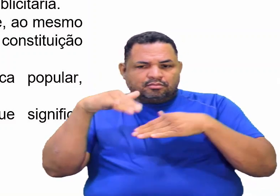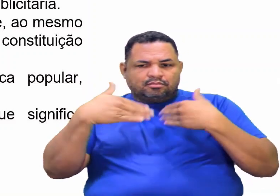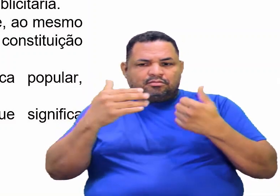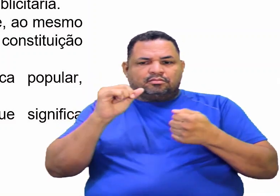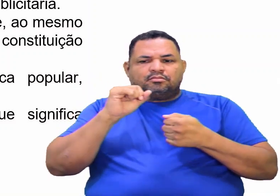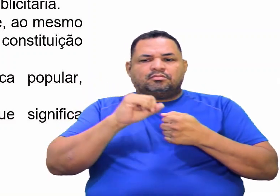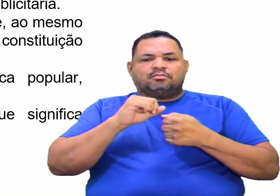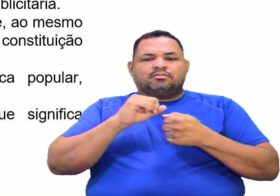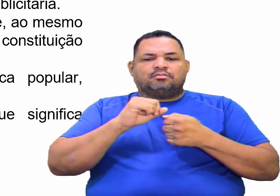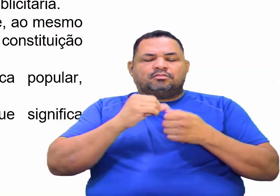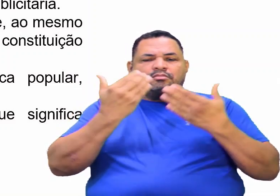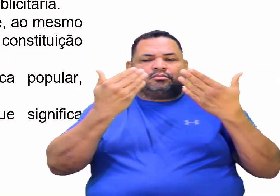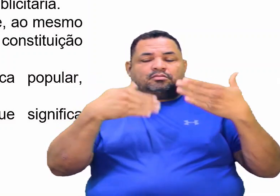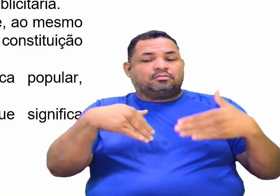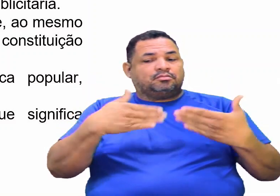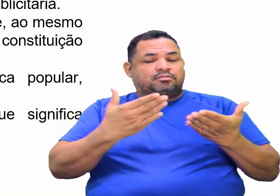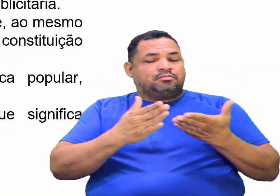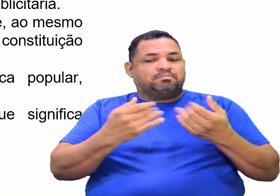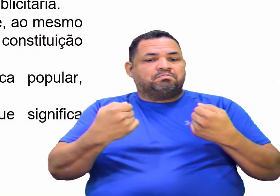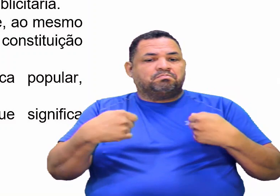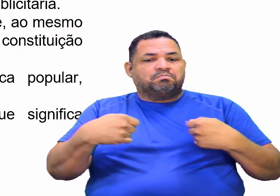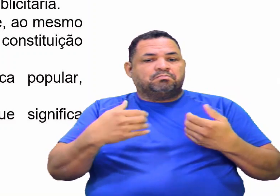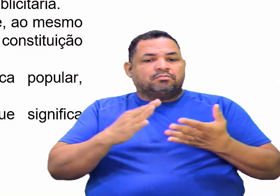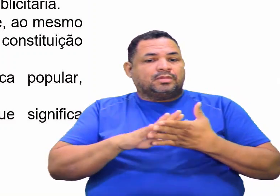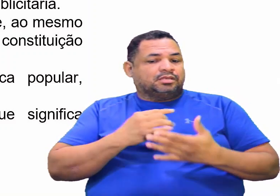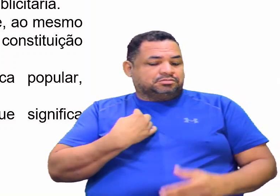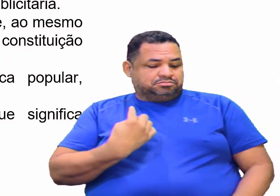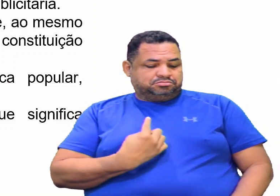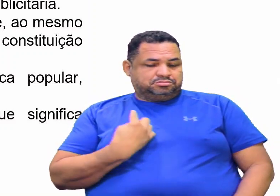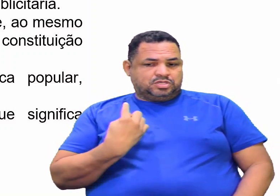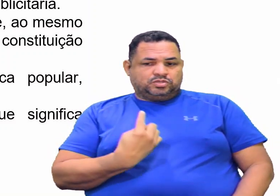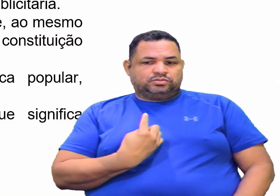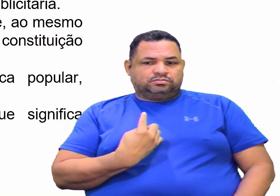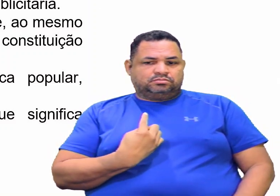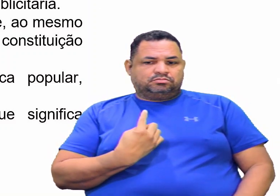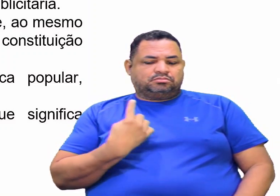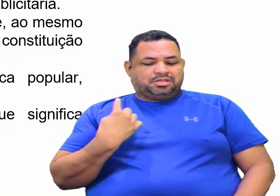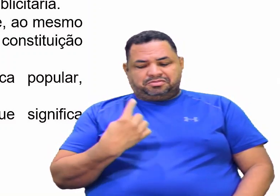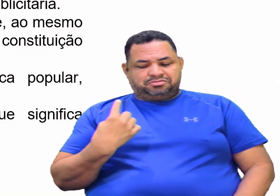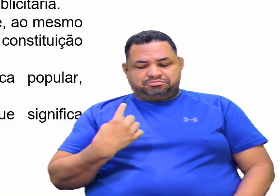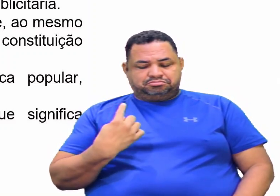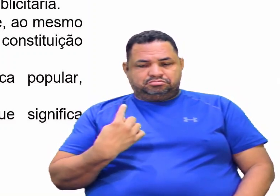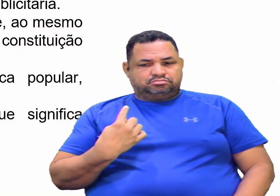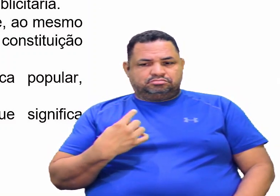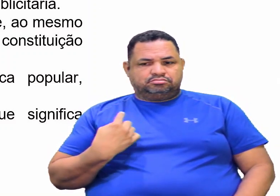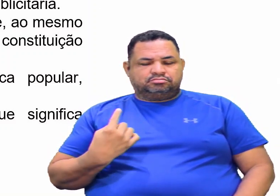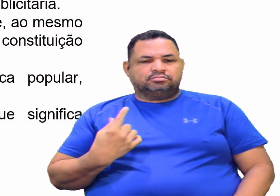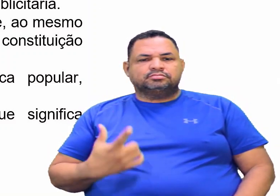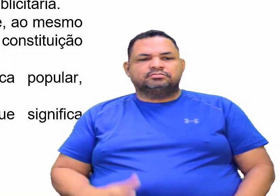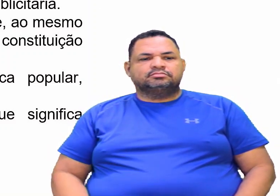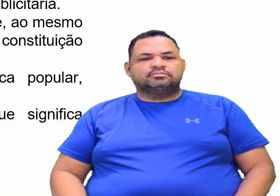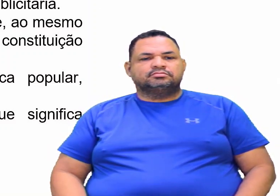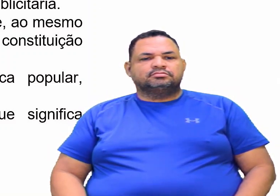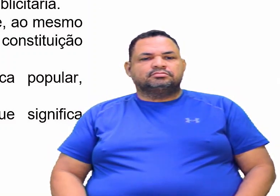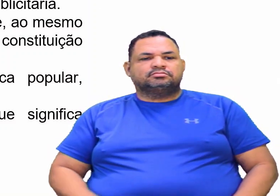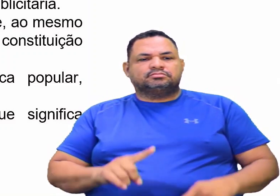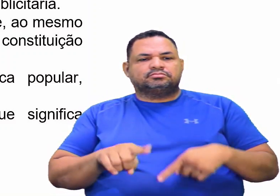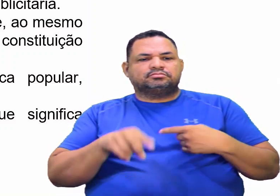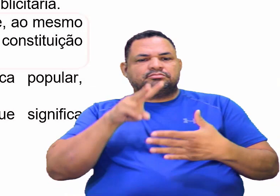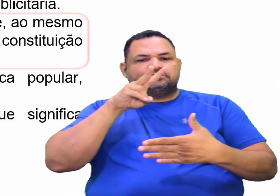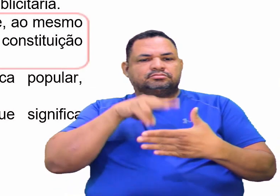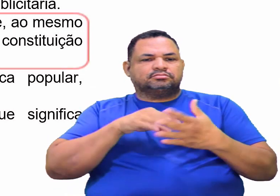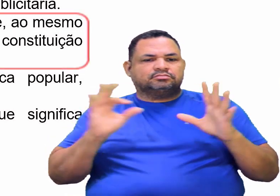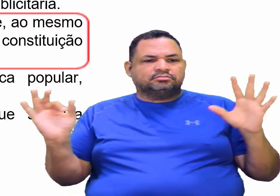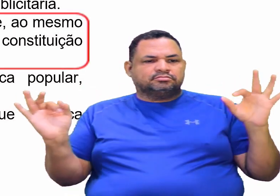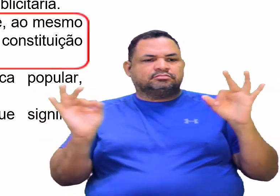vai fazer uma prova, alguma coisa assim, você está sozinho, né? É você e você. Então, depois de ler, você vai